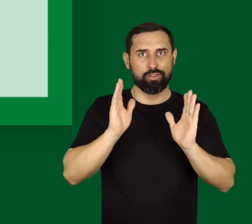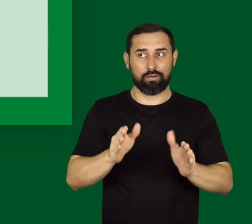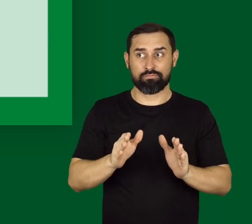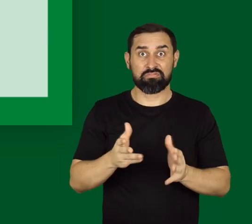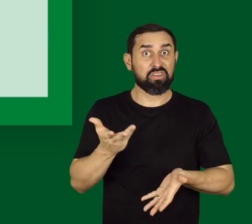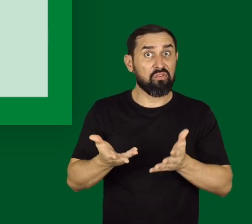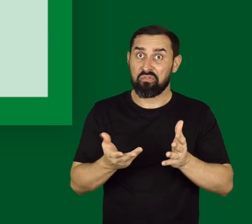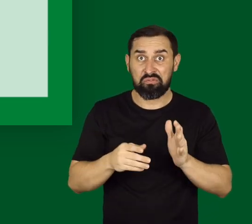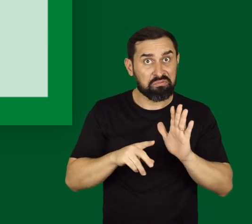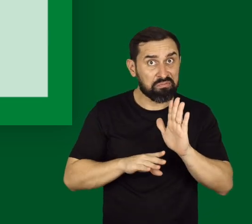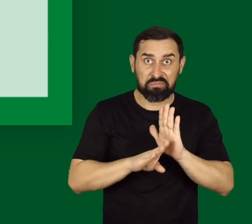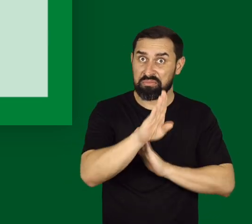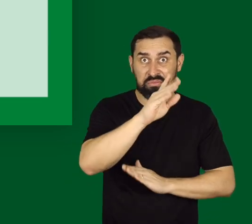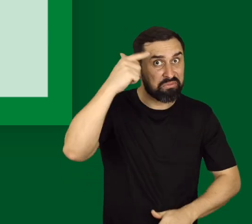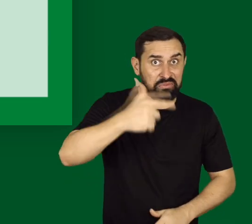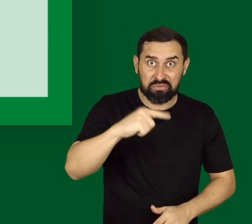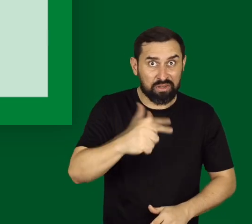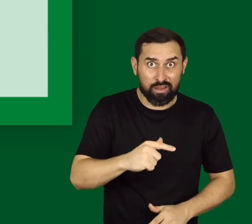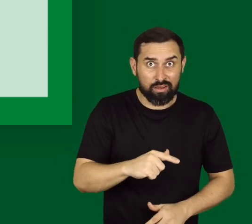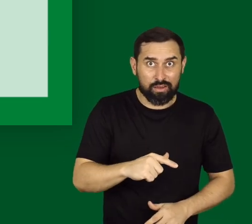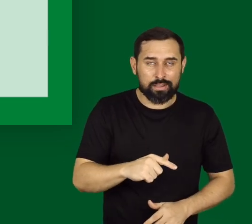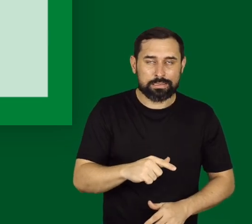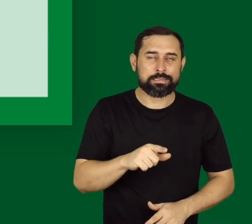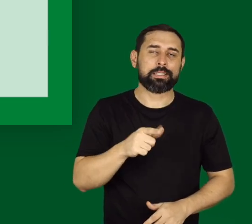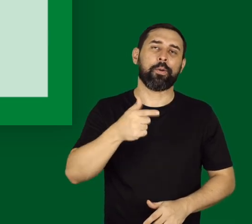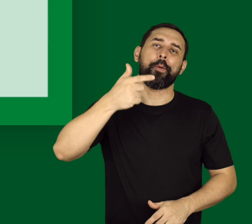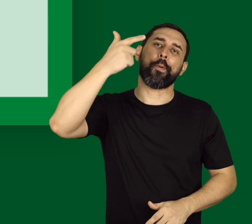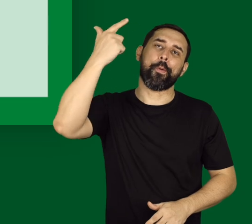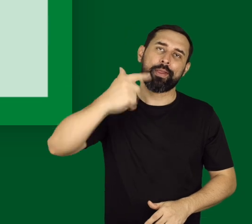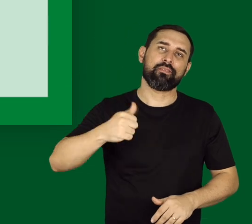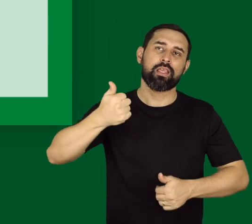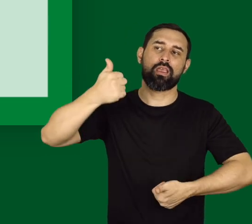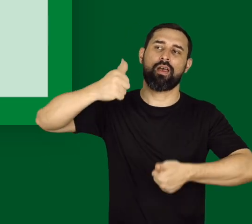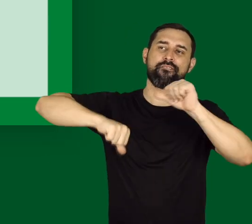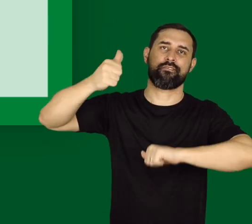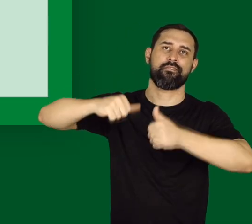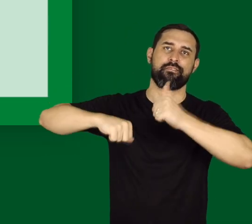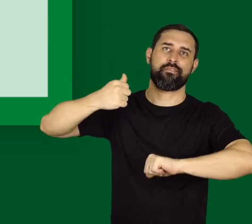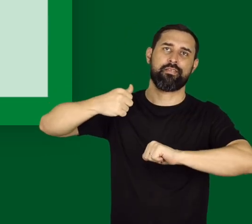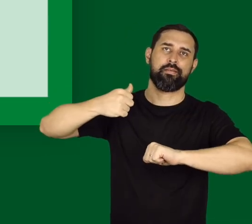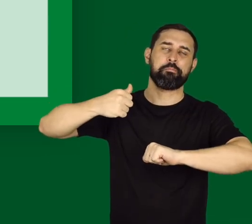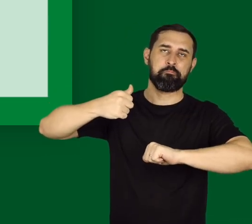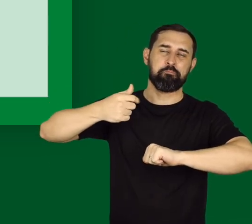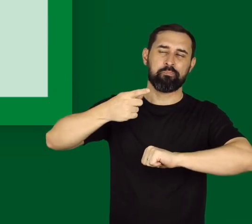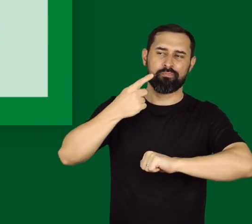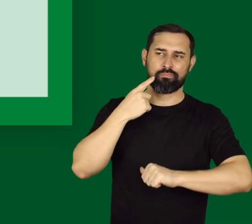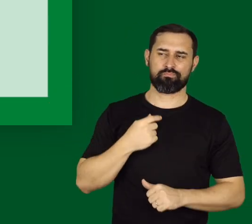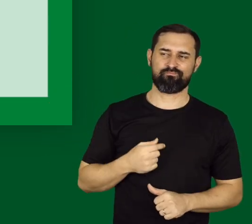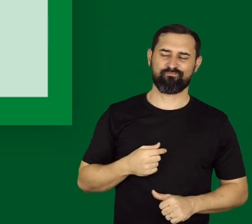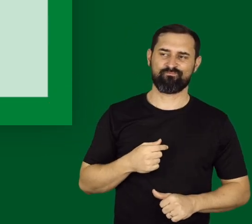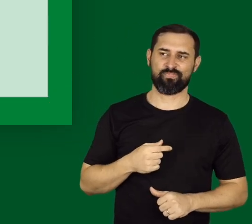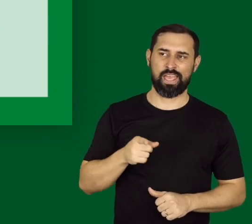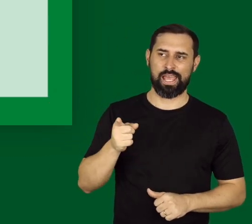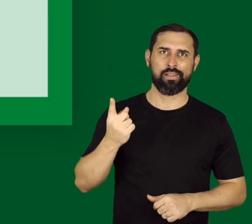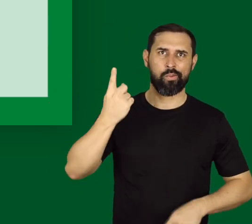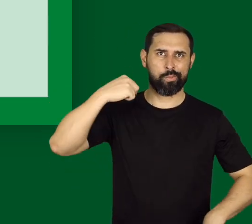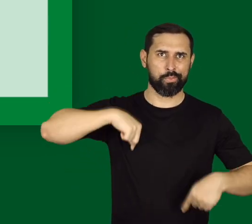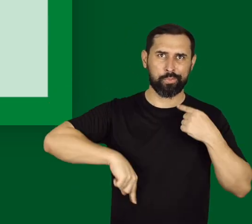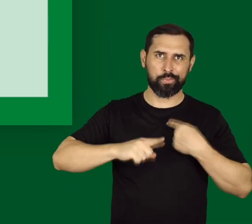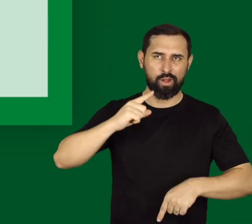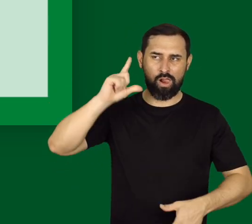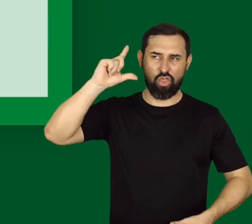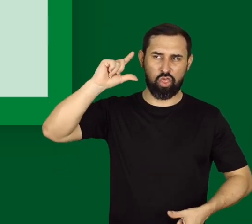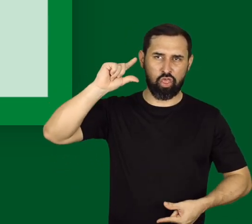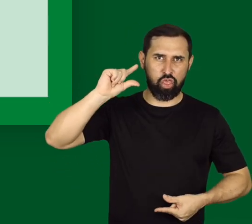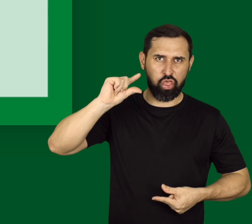por minuto, dependendo da resposta que você quer. Então, olha só, a gente fez o líquido, a gente fez a droga. Às vezes, com isso,